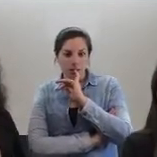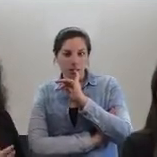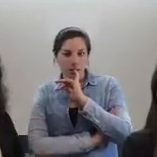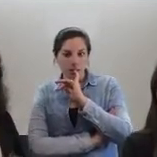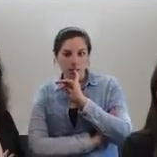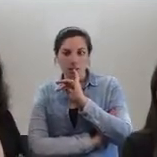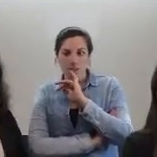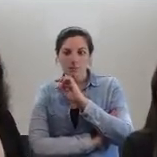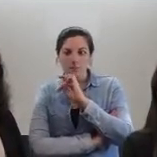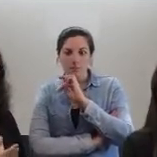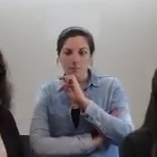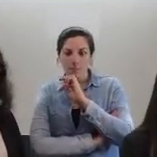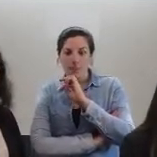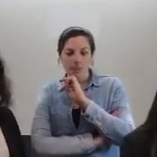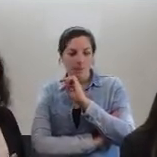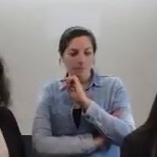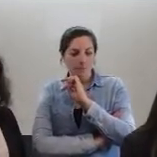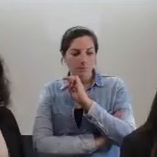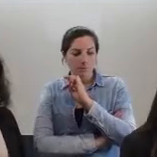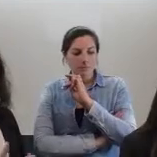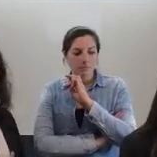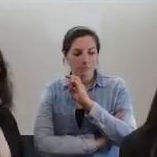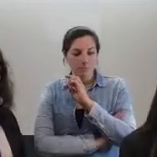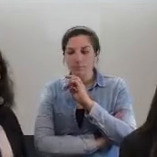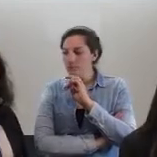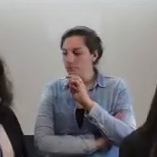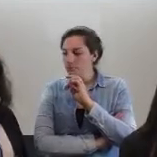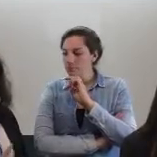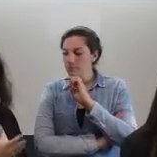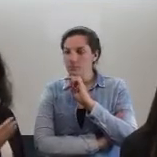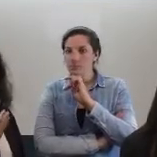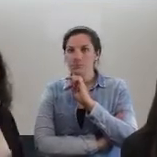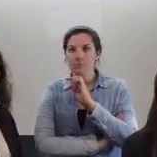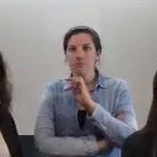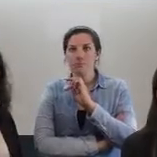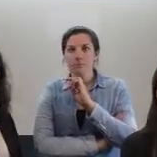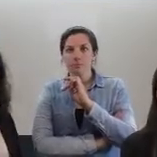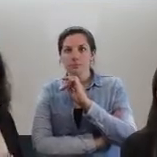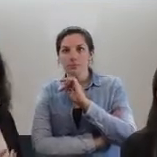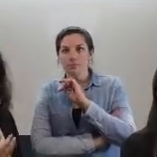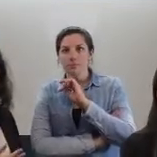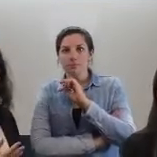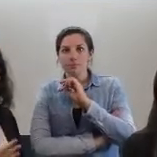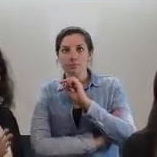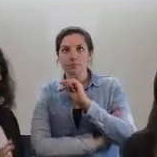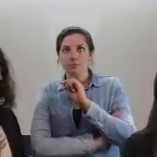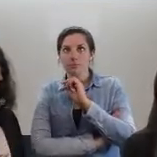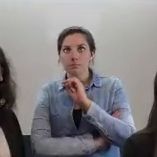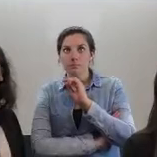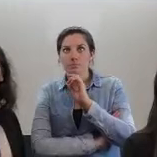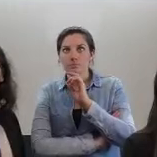professores agora, eles preferem que vocês busquem, além de em lugares confiáveis, em lugares que proporcionem